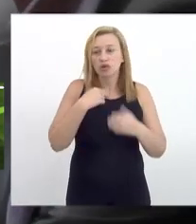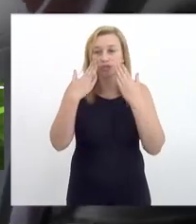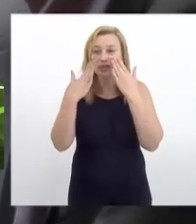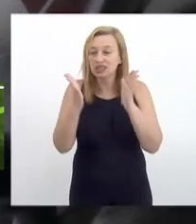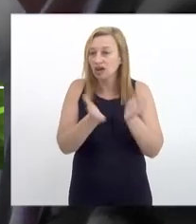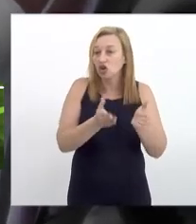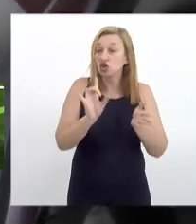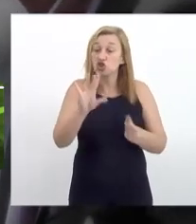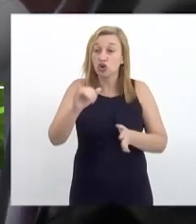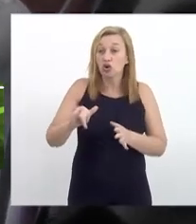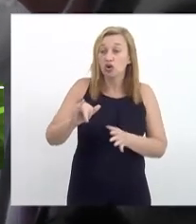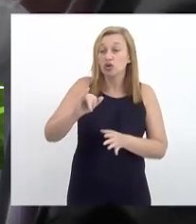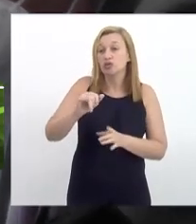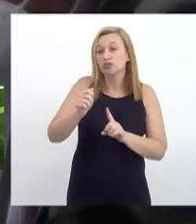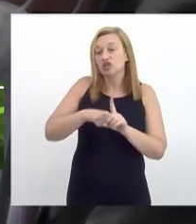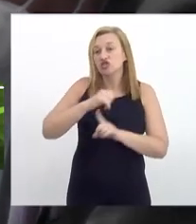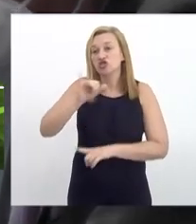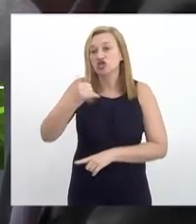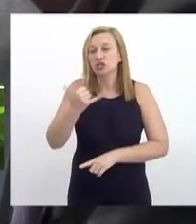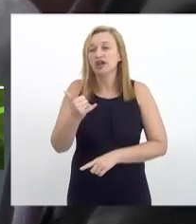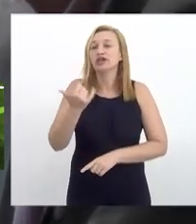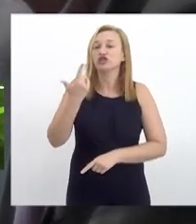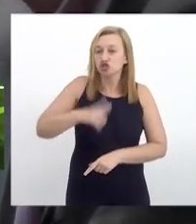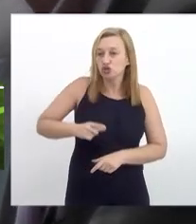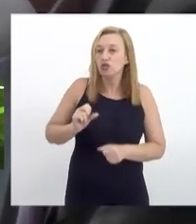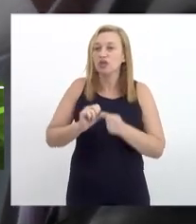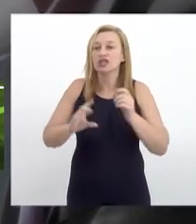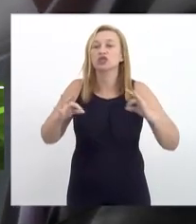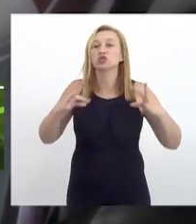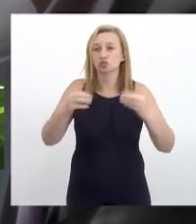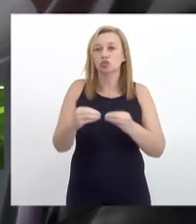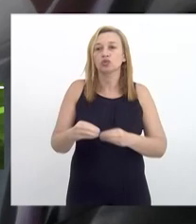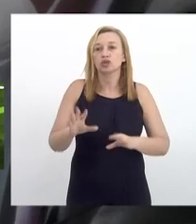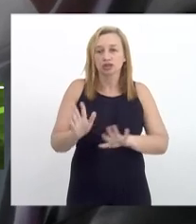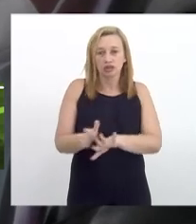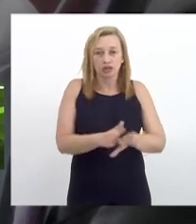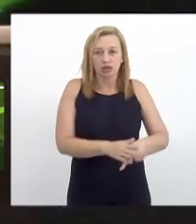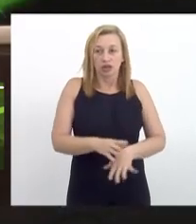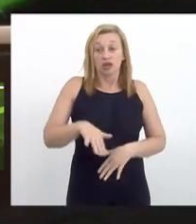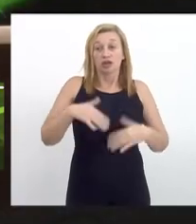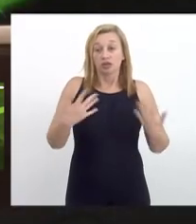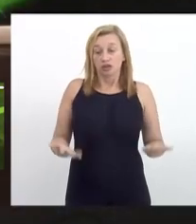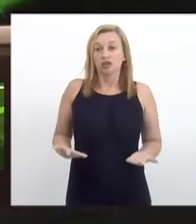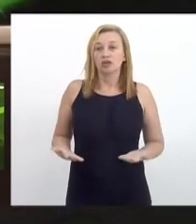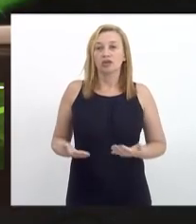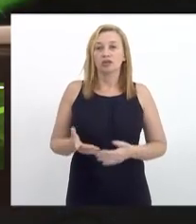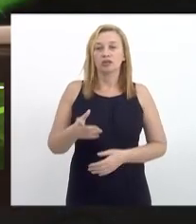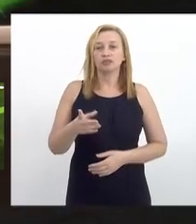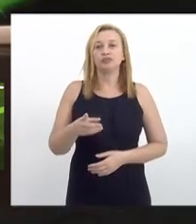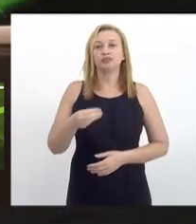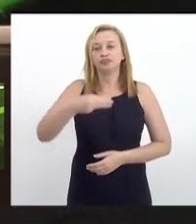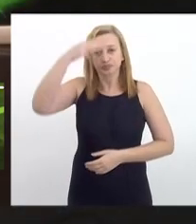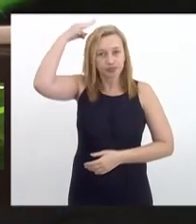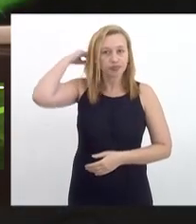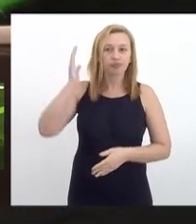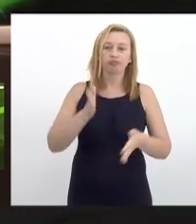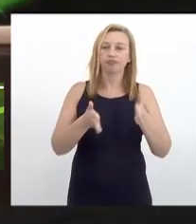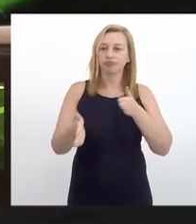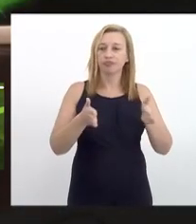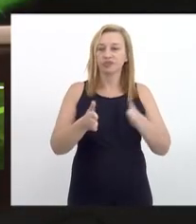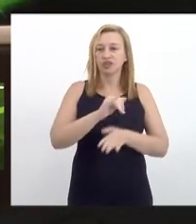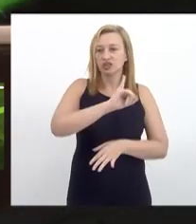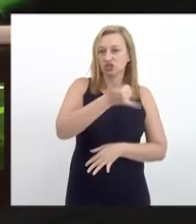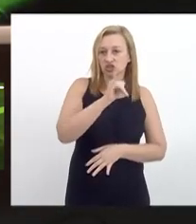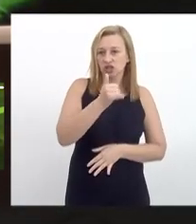poder apresentar em janeiro porque eu tenho que fazer tudo de novo essa é a questão por exemplo então Márcio o prazo para entrega entre janeiro e fevereiro do plano quer